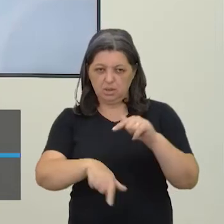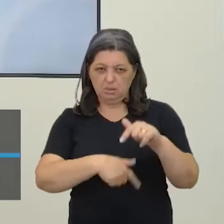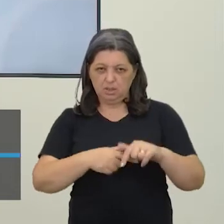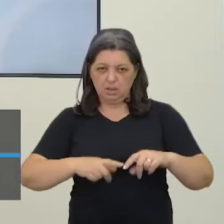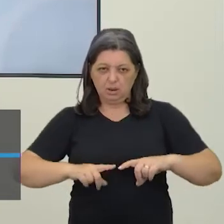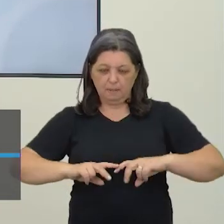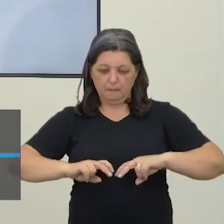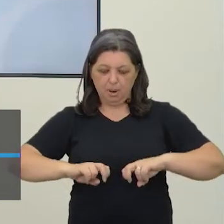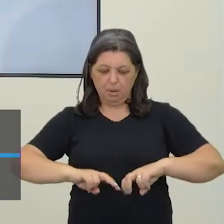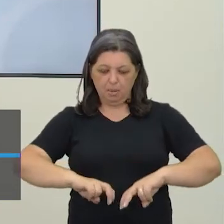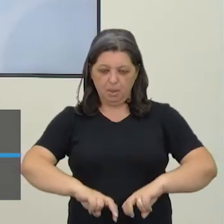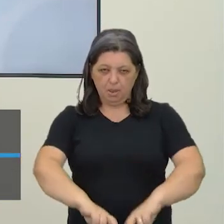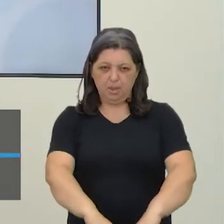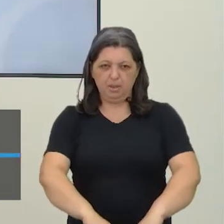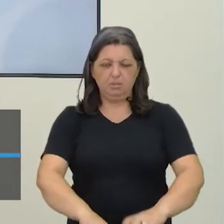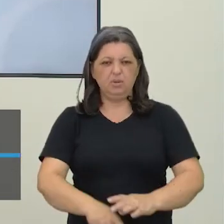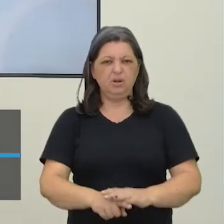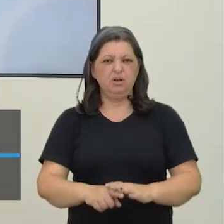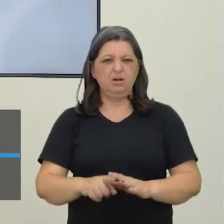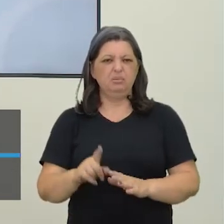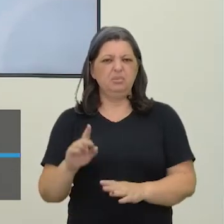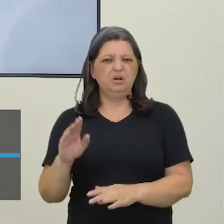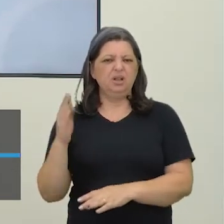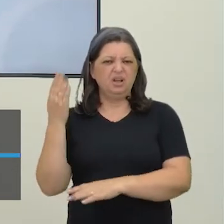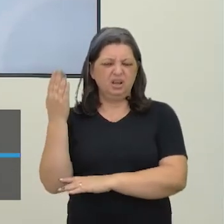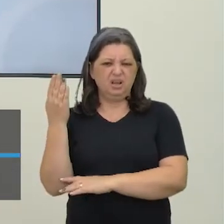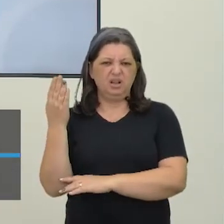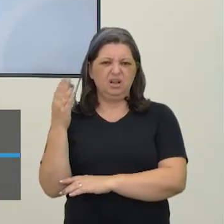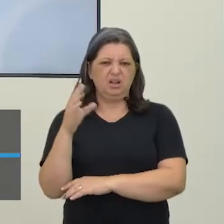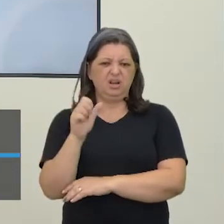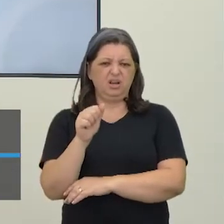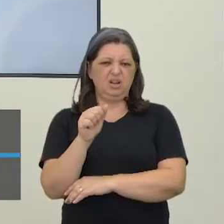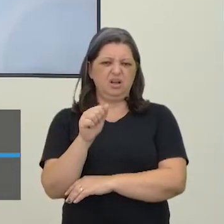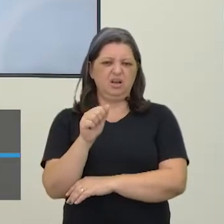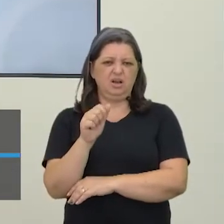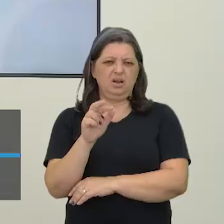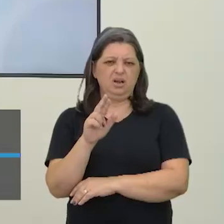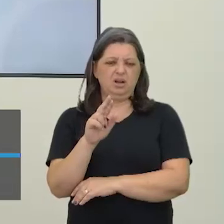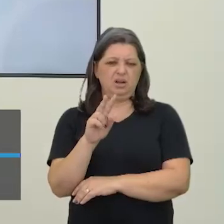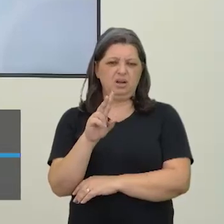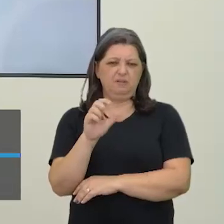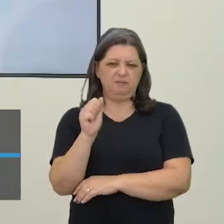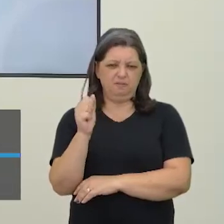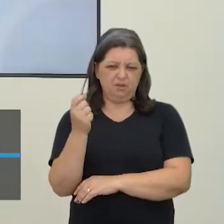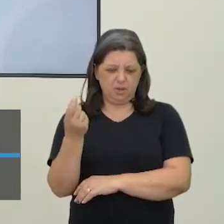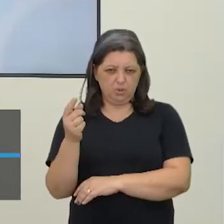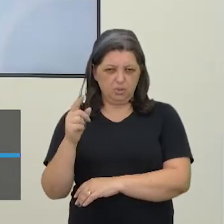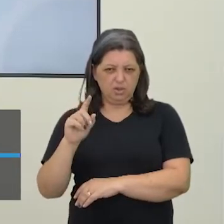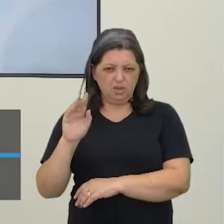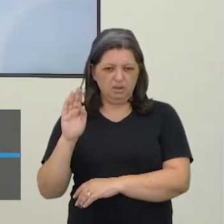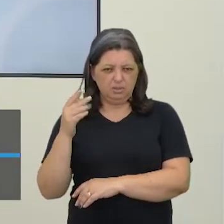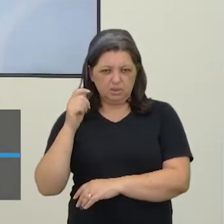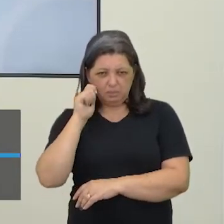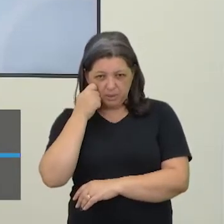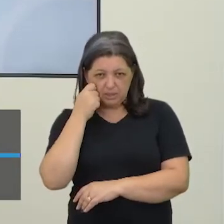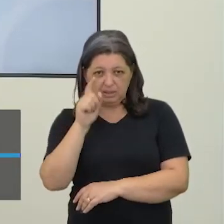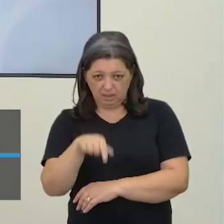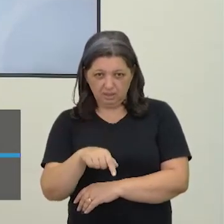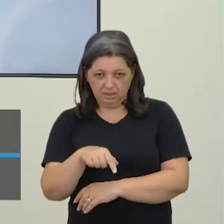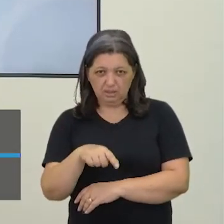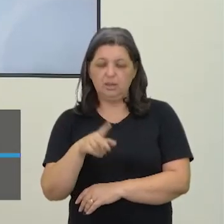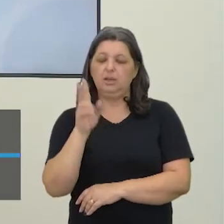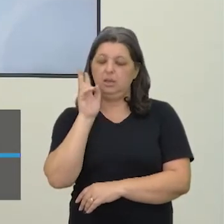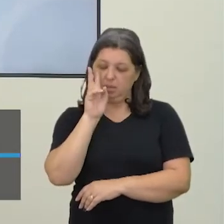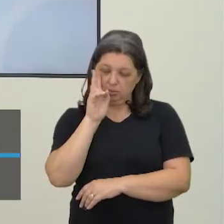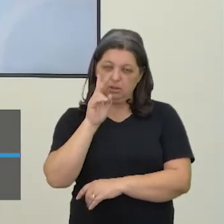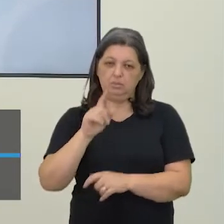uma mina de carvão no Chile. Eu não sei se era de carvão, era uma mina e era funda e ficaram presos. Isso eu lembro com